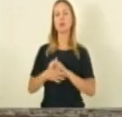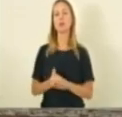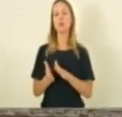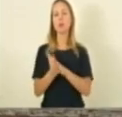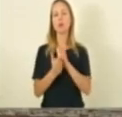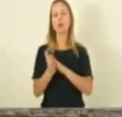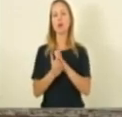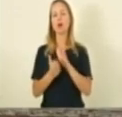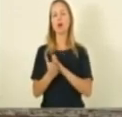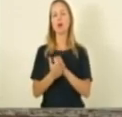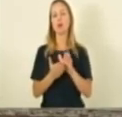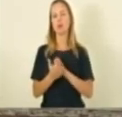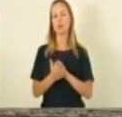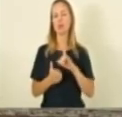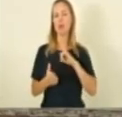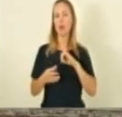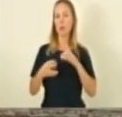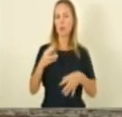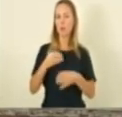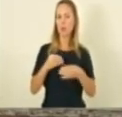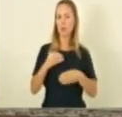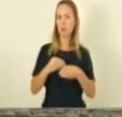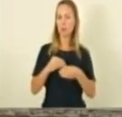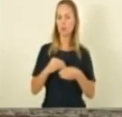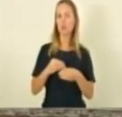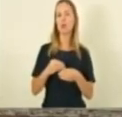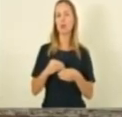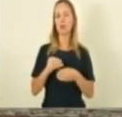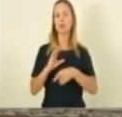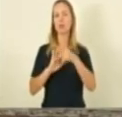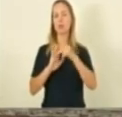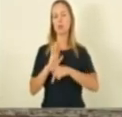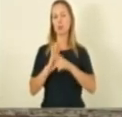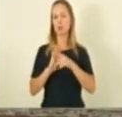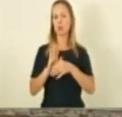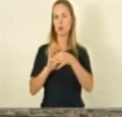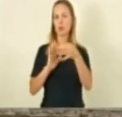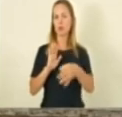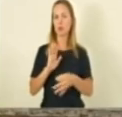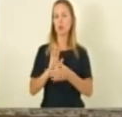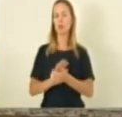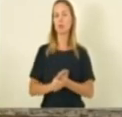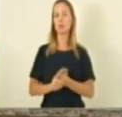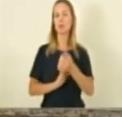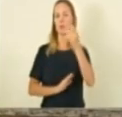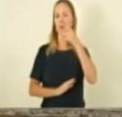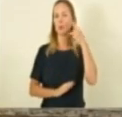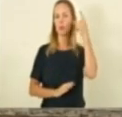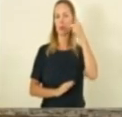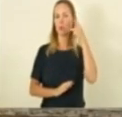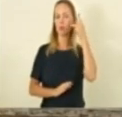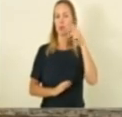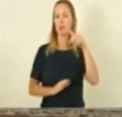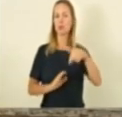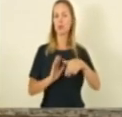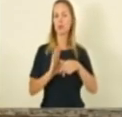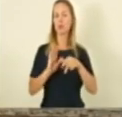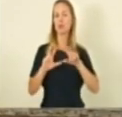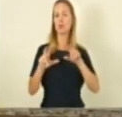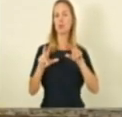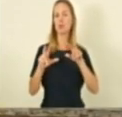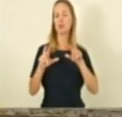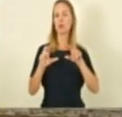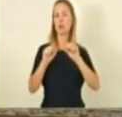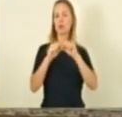5/10/2022, existe emenda modificativa ao projeto sugerido pela Procuradoria da Casa no parecer técnico